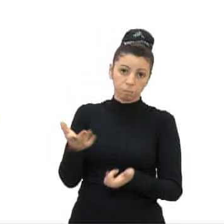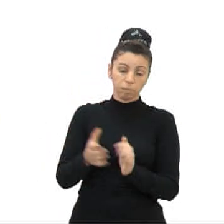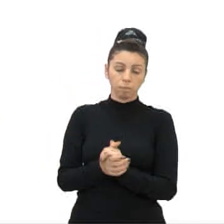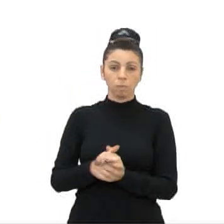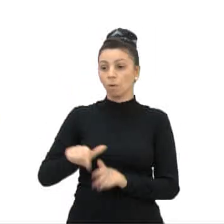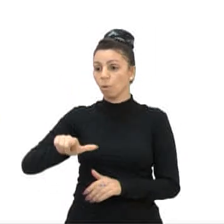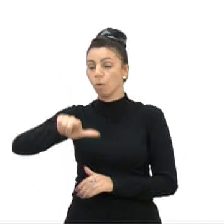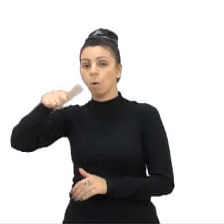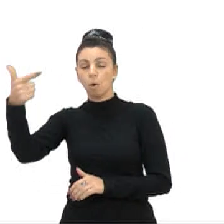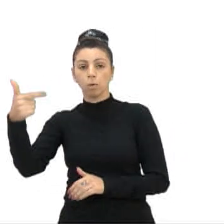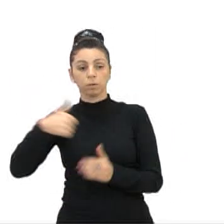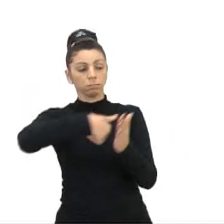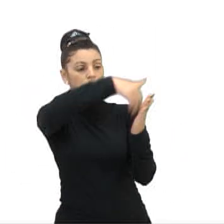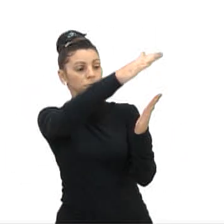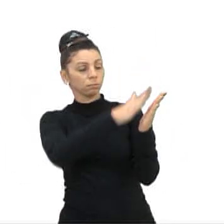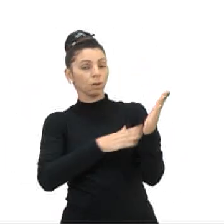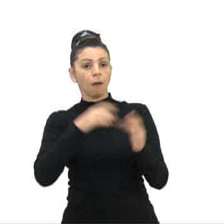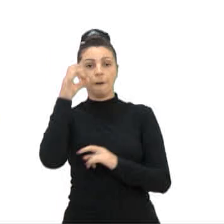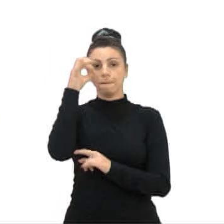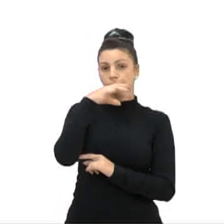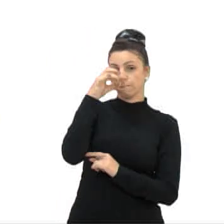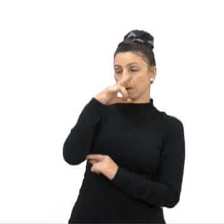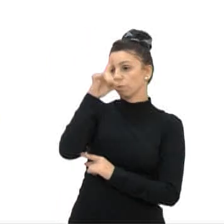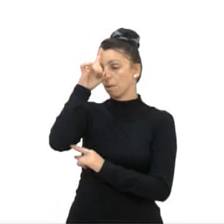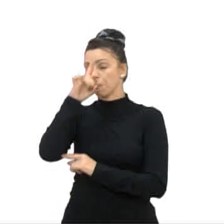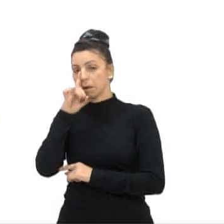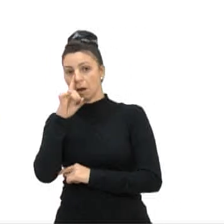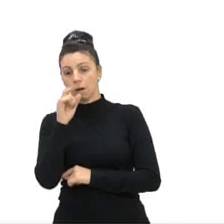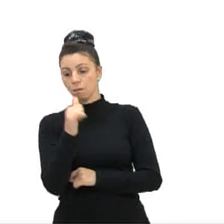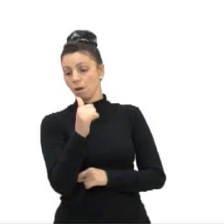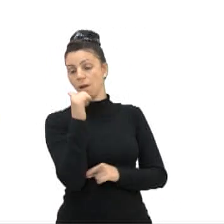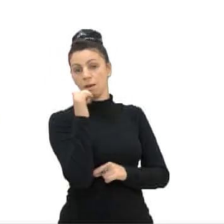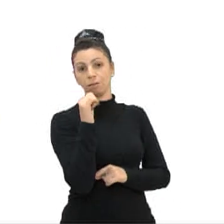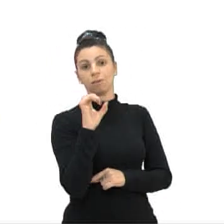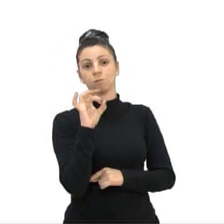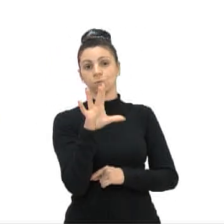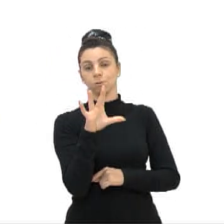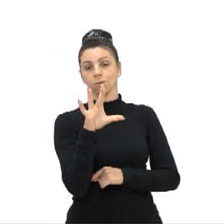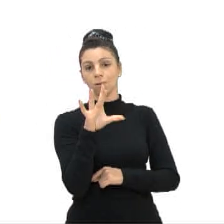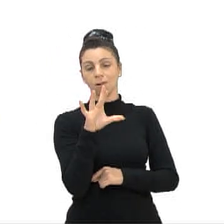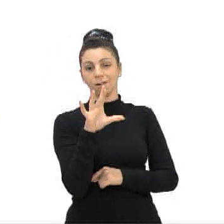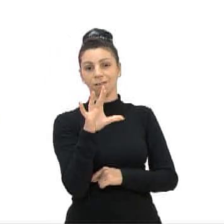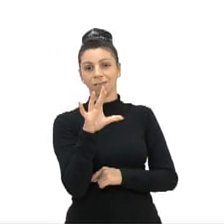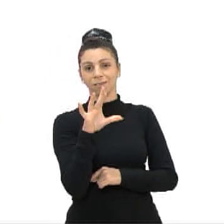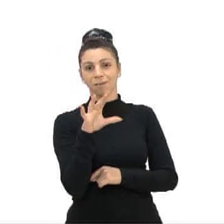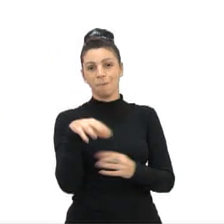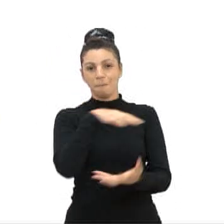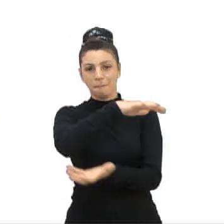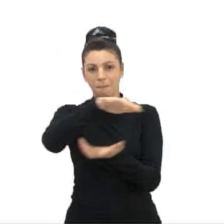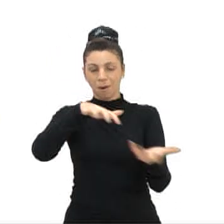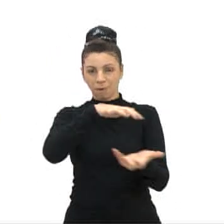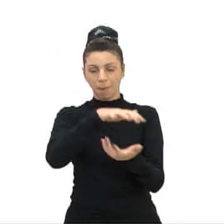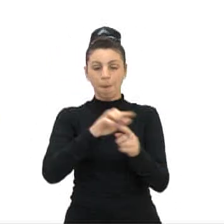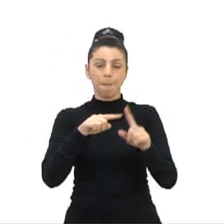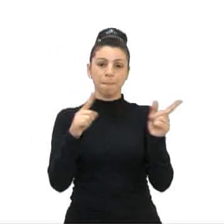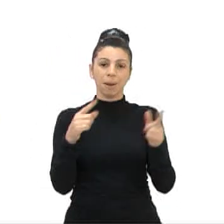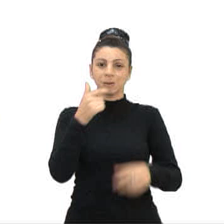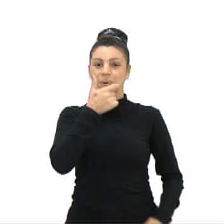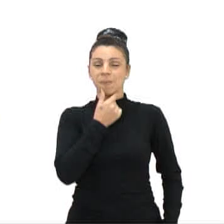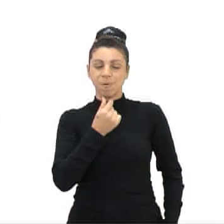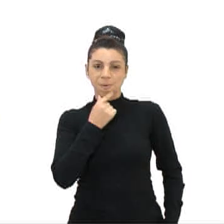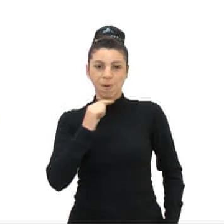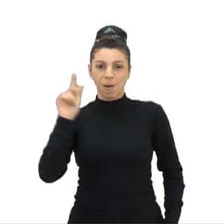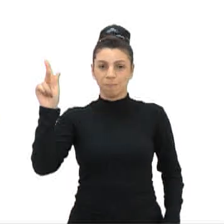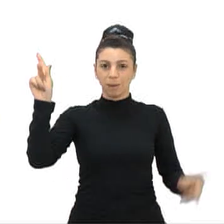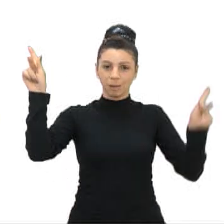verde e amarelo, aqui só carrego bagunça, mas sou homem de paz. A que mais me chamou a atenção foi uma